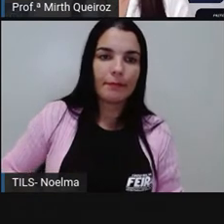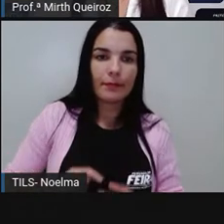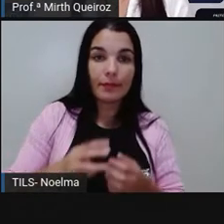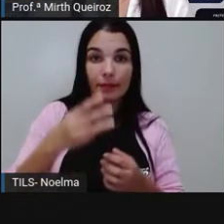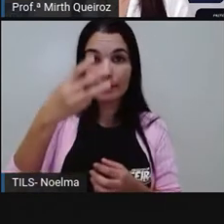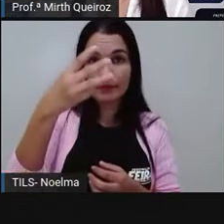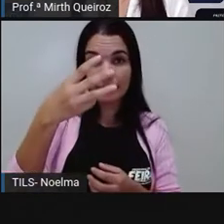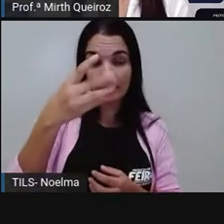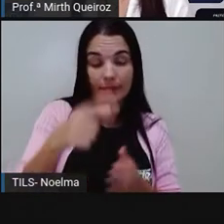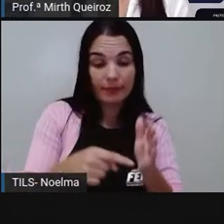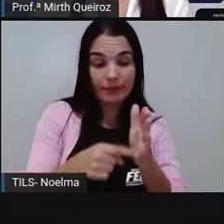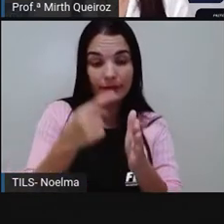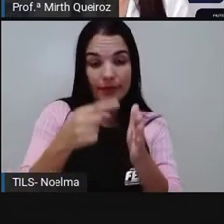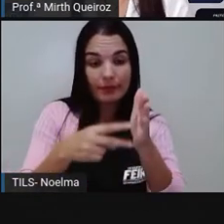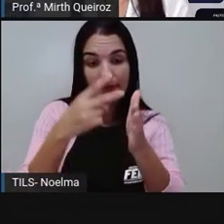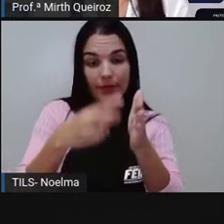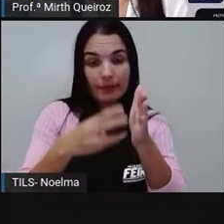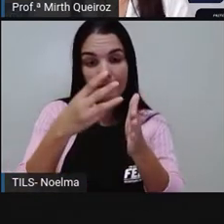primeiros